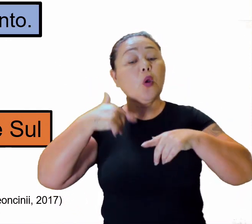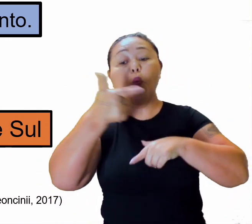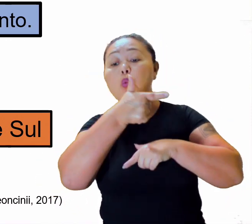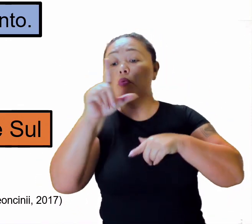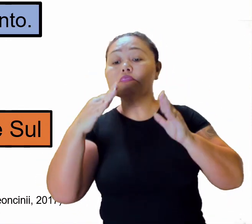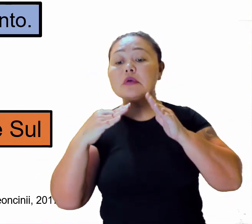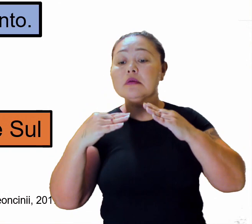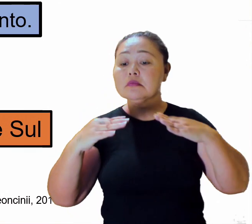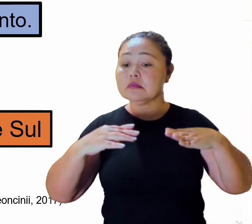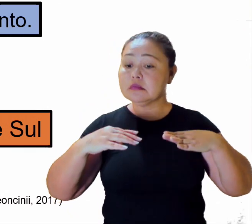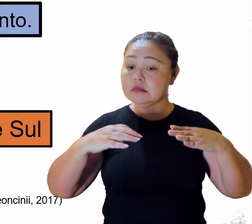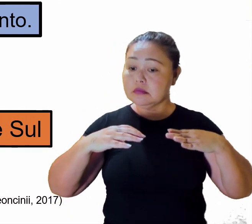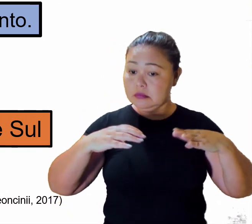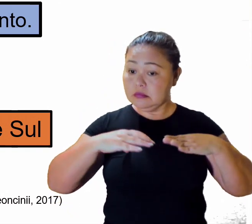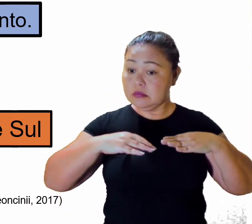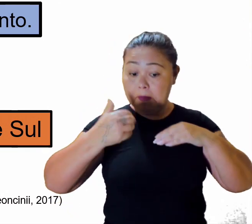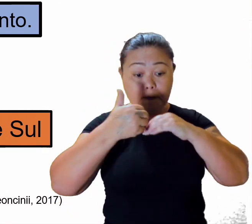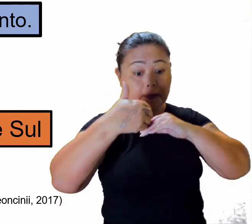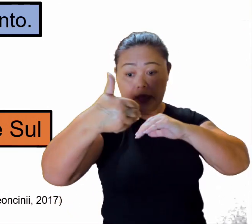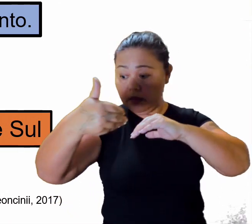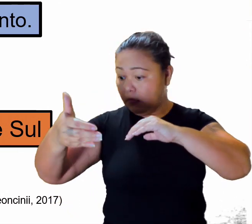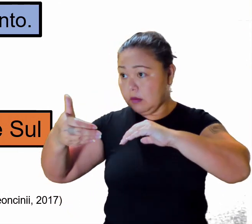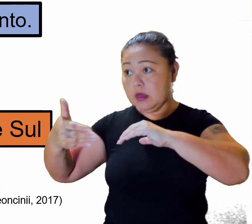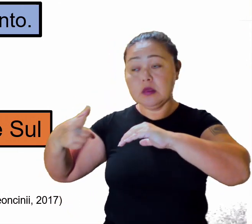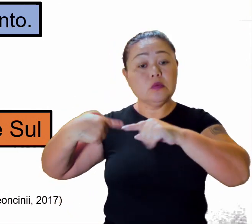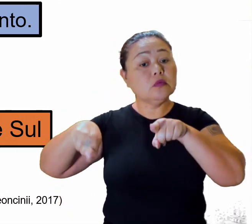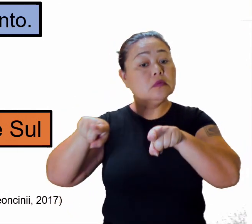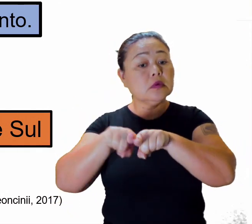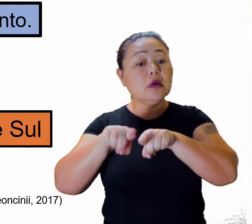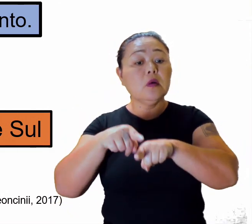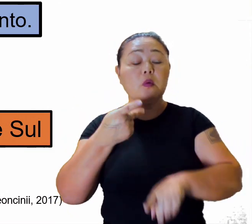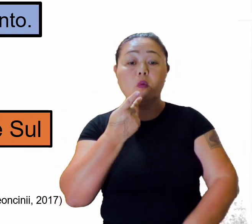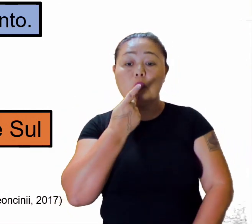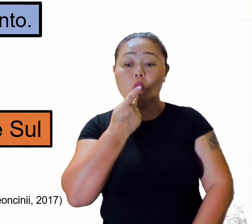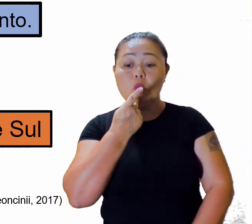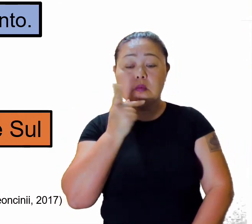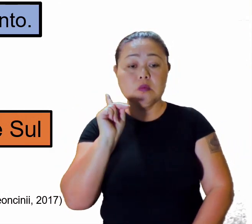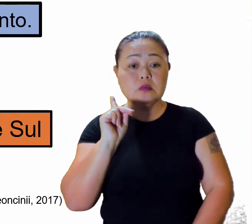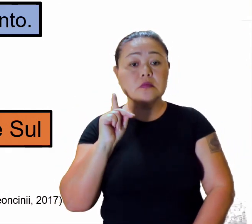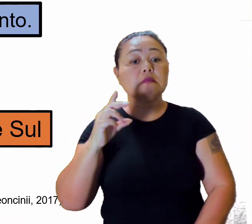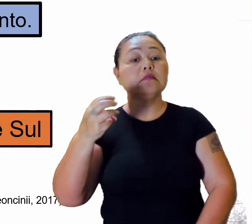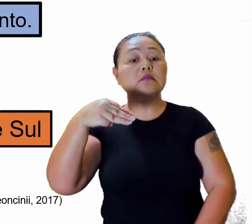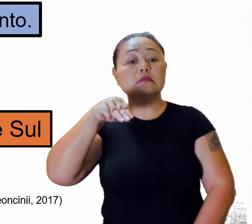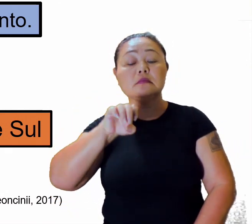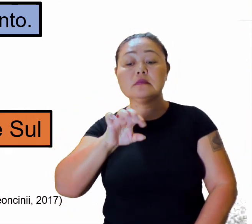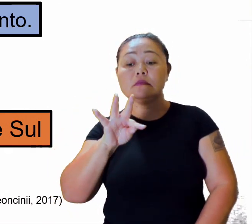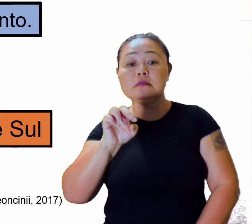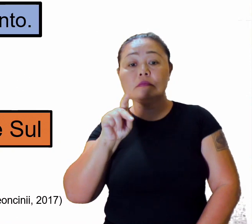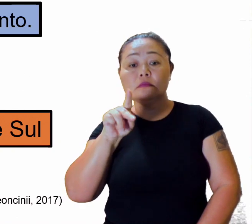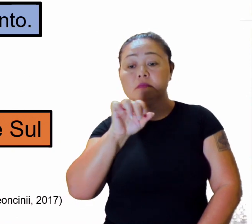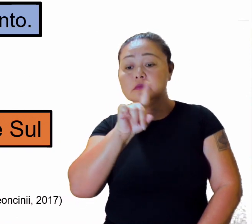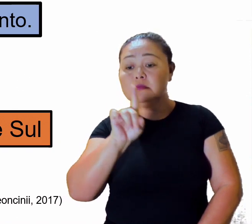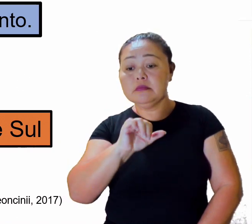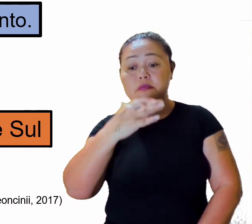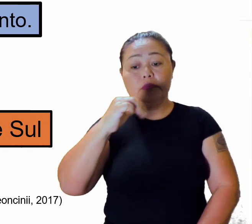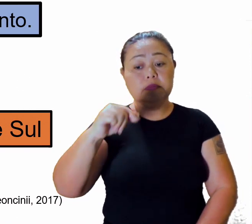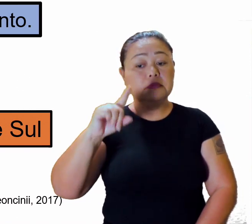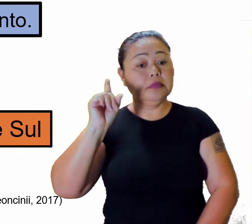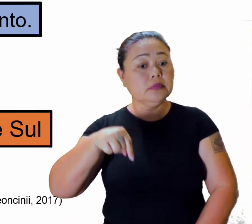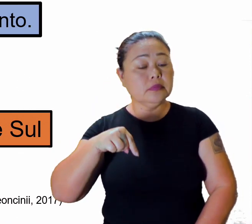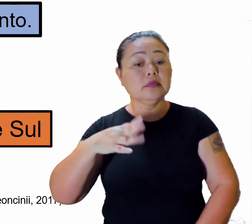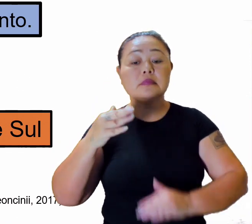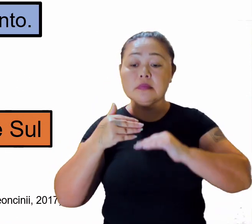outras cidades próximas, não é isso? E falamos que essa metropolização no Brasil, ela vai